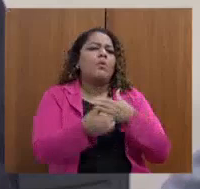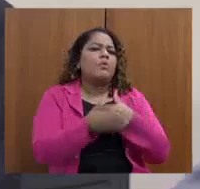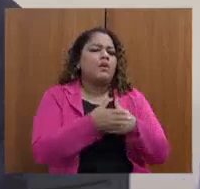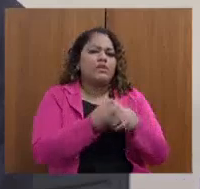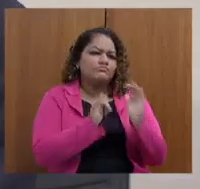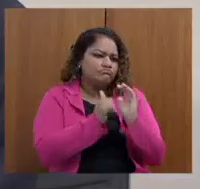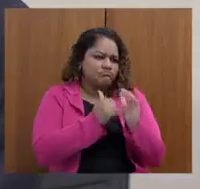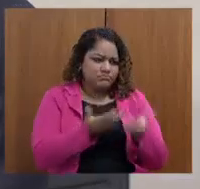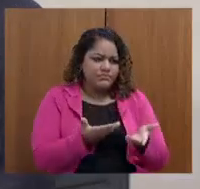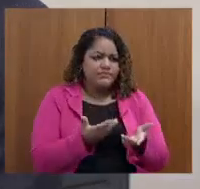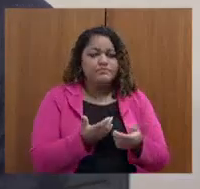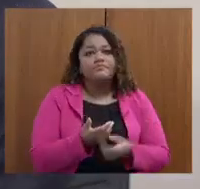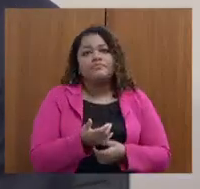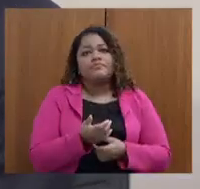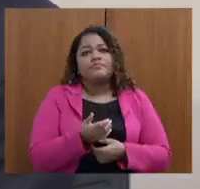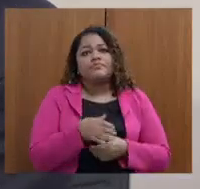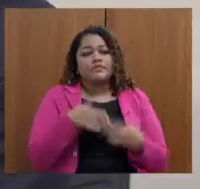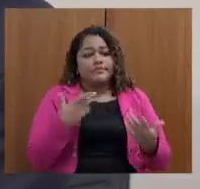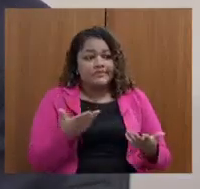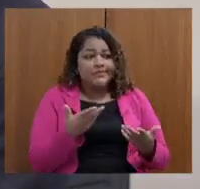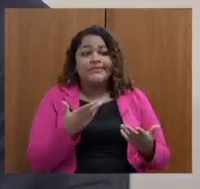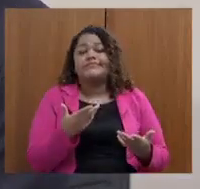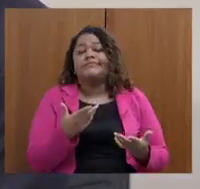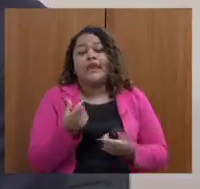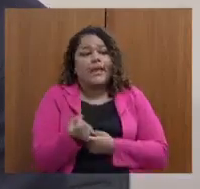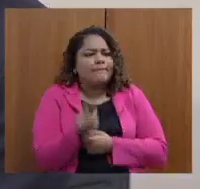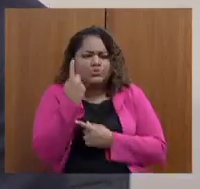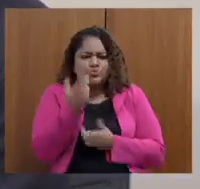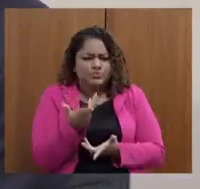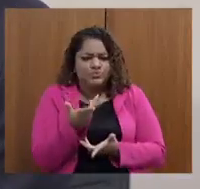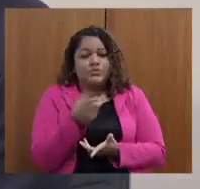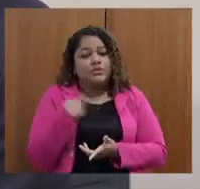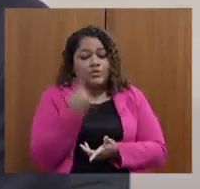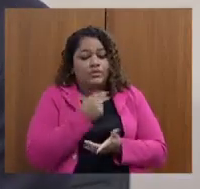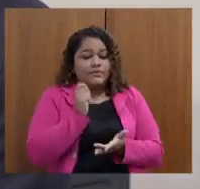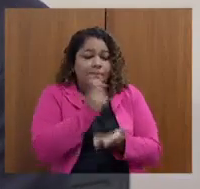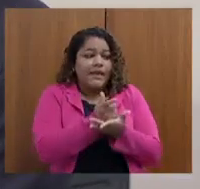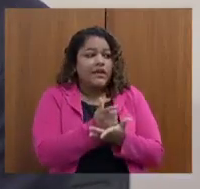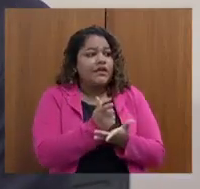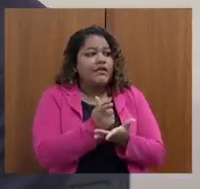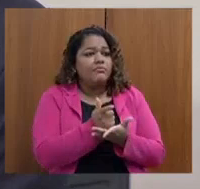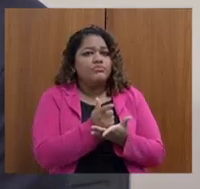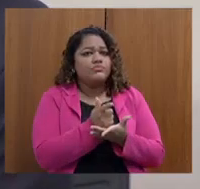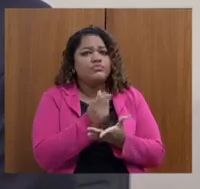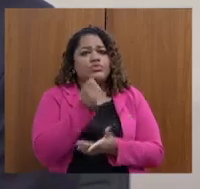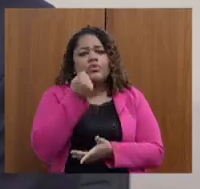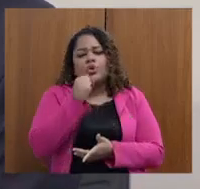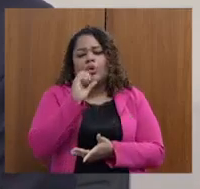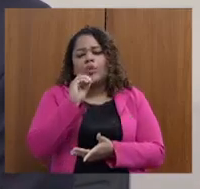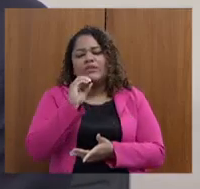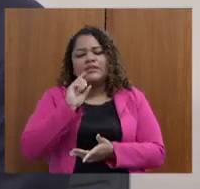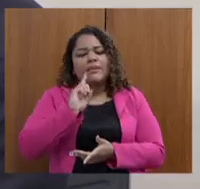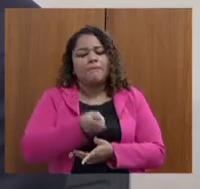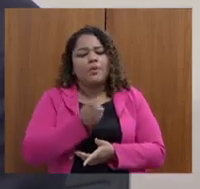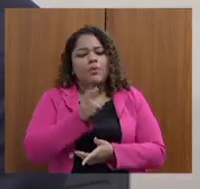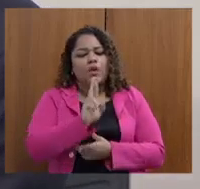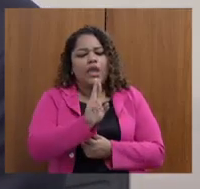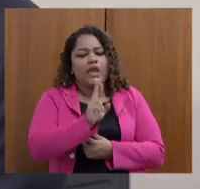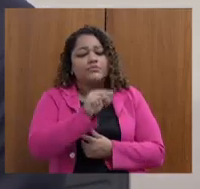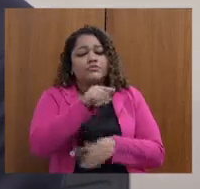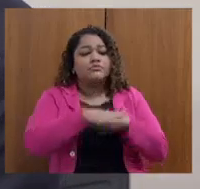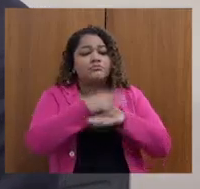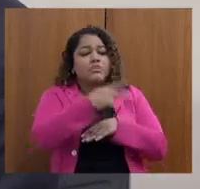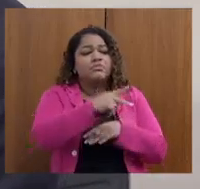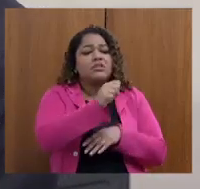Então chegou ao cúmulo da gente pagar 80 mil reais para o cara fazer um aplicativo